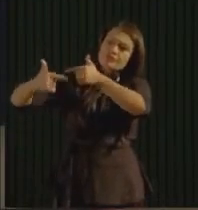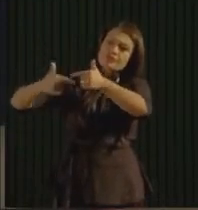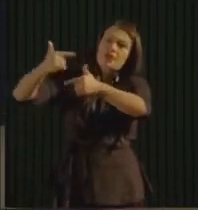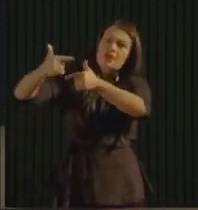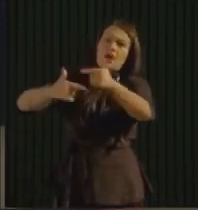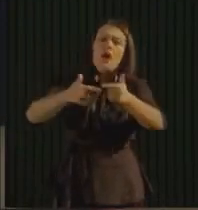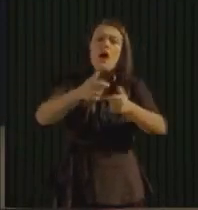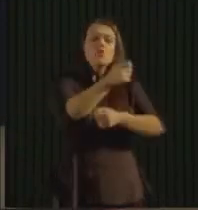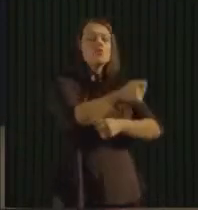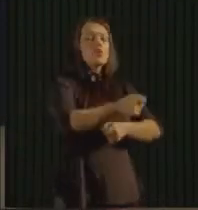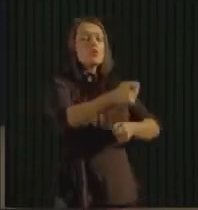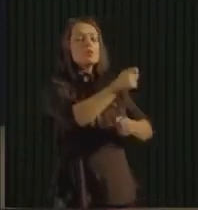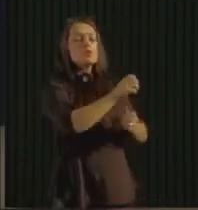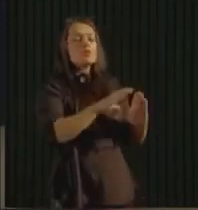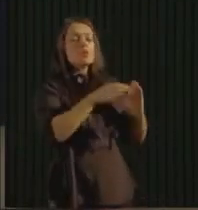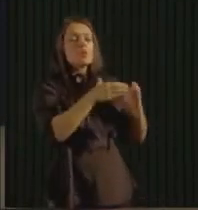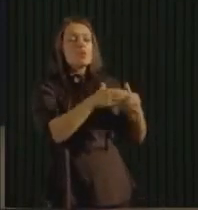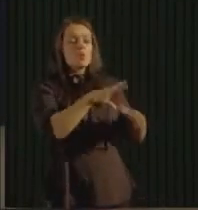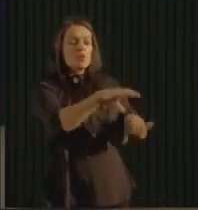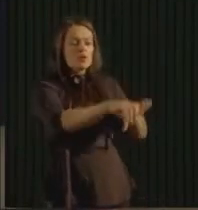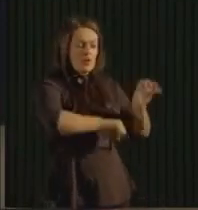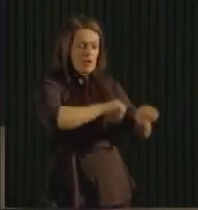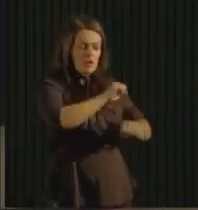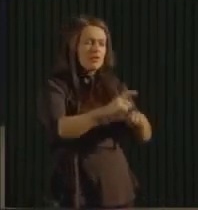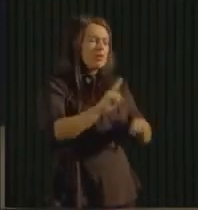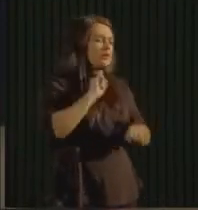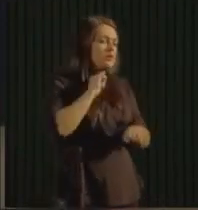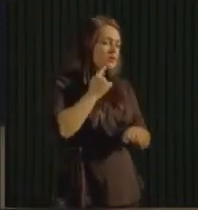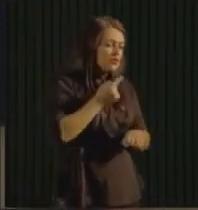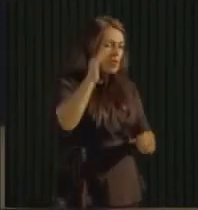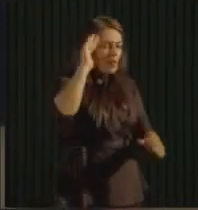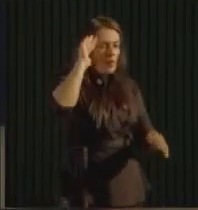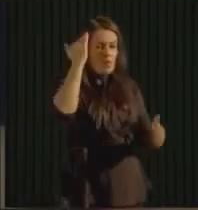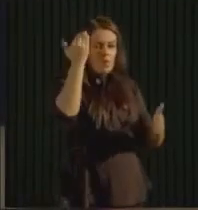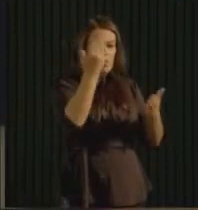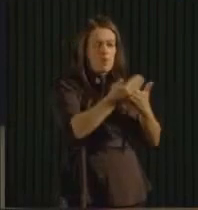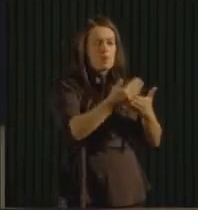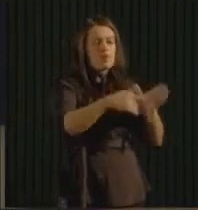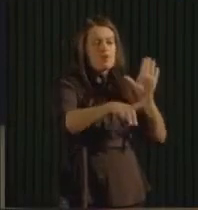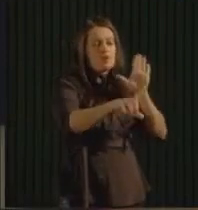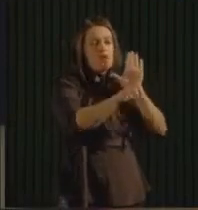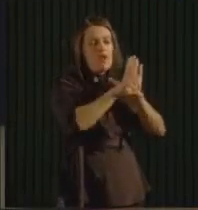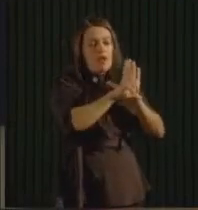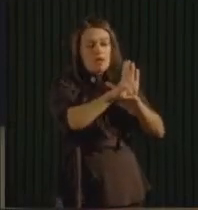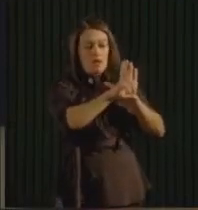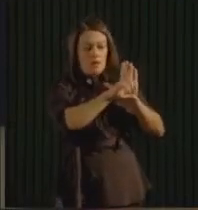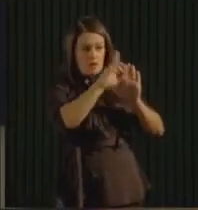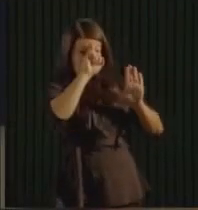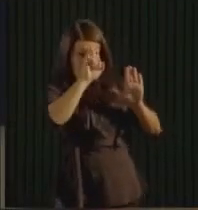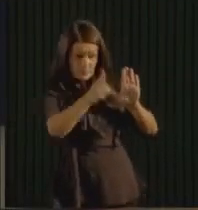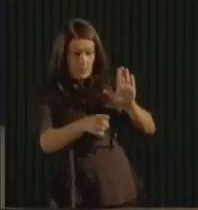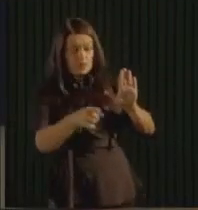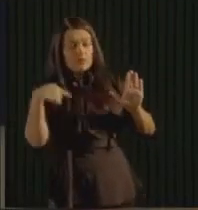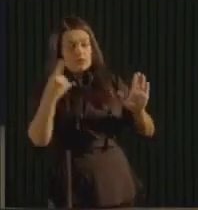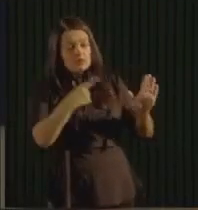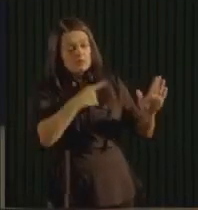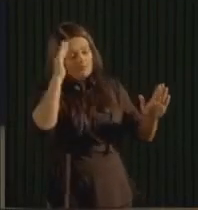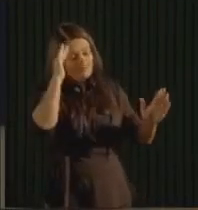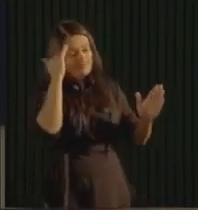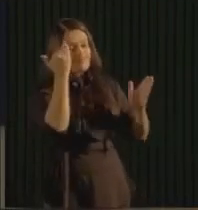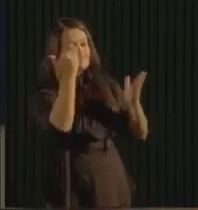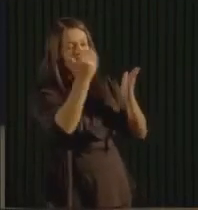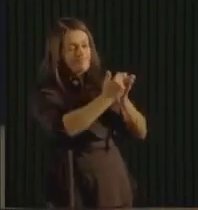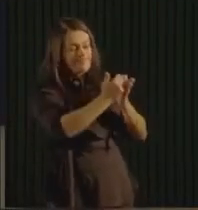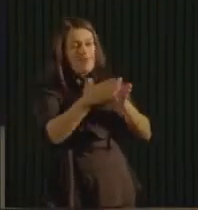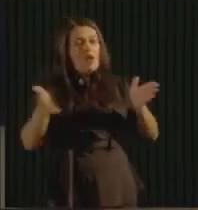de maneira a cumprir o que a Lei de Política Nacional exige, e que, infelizmente, a constatação